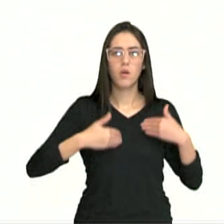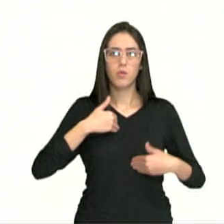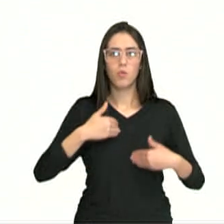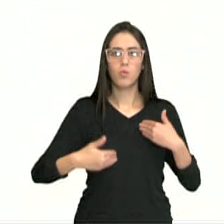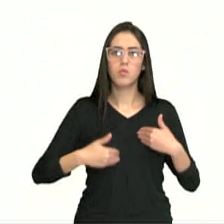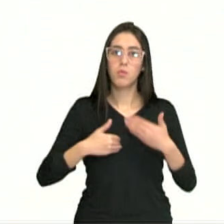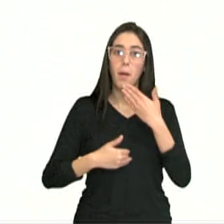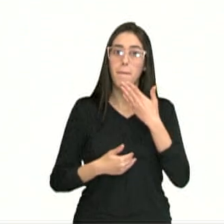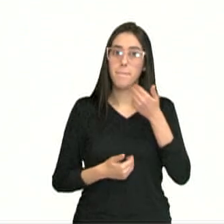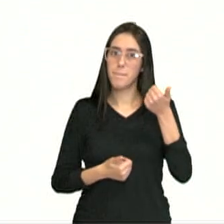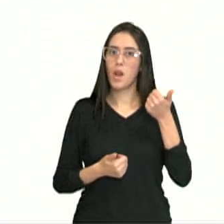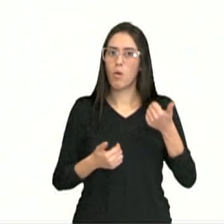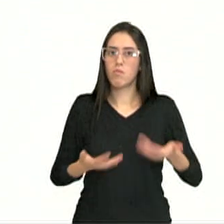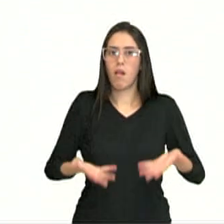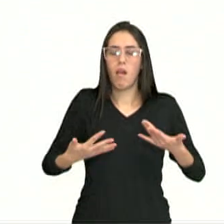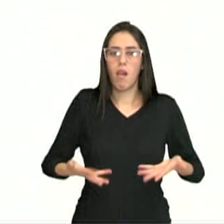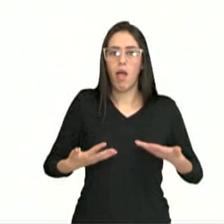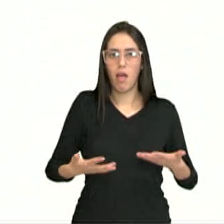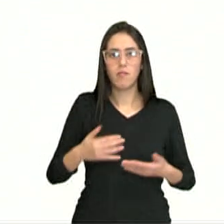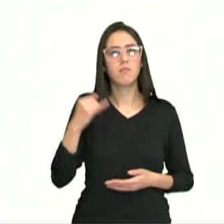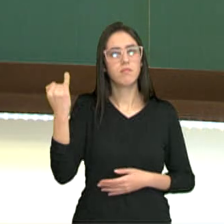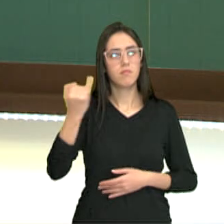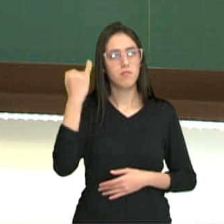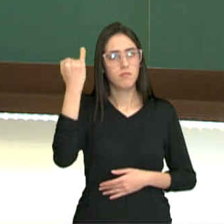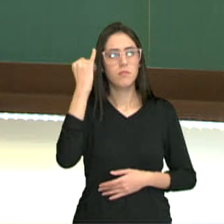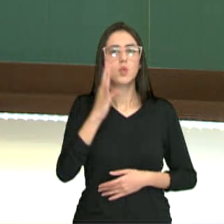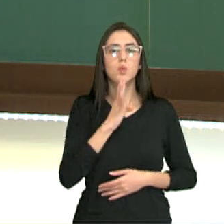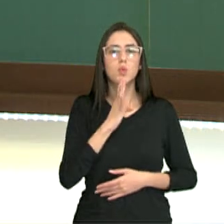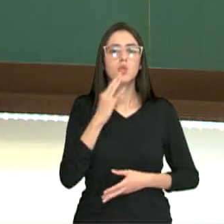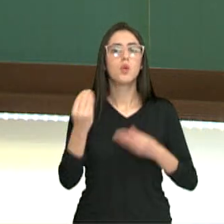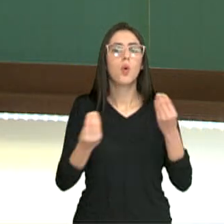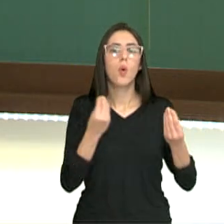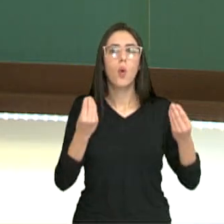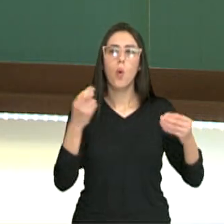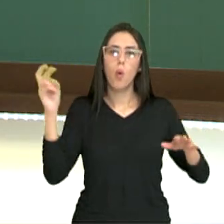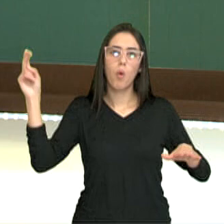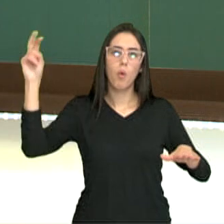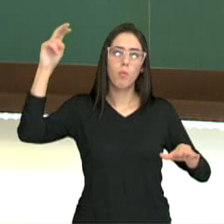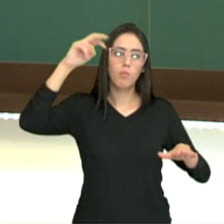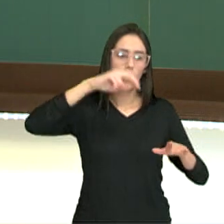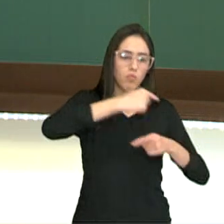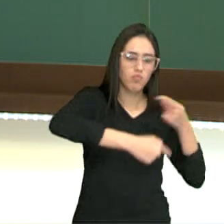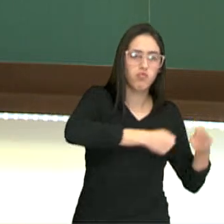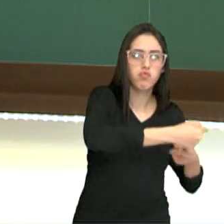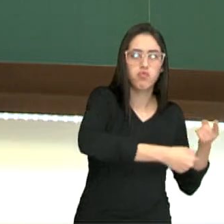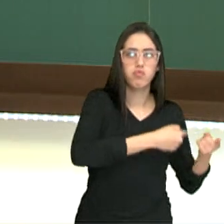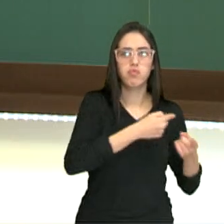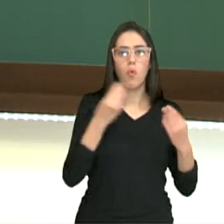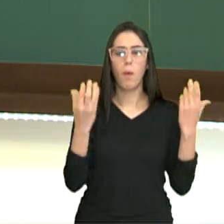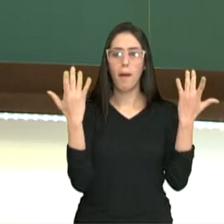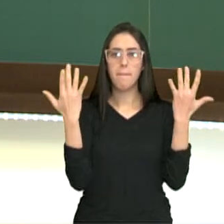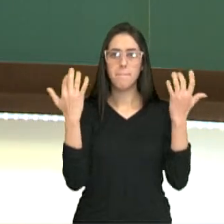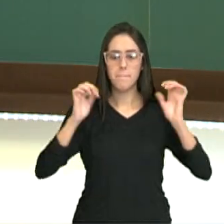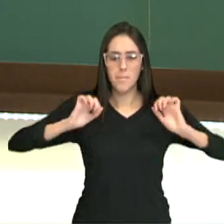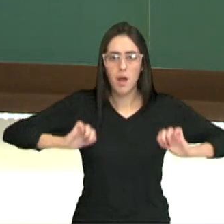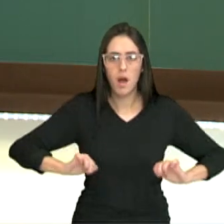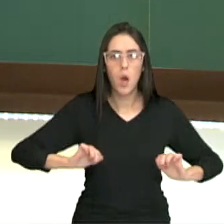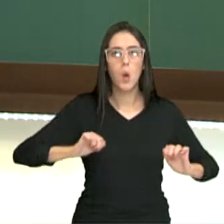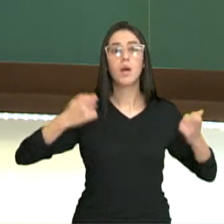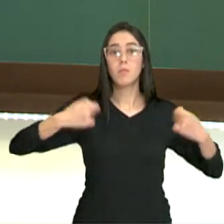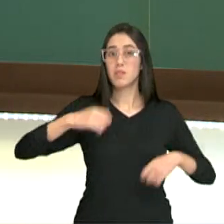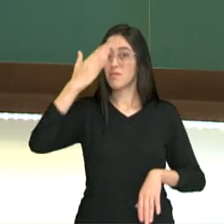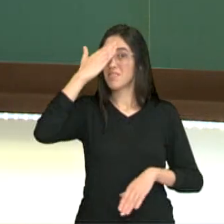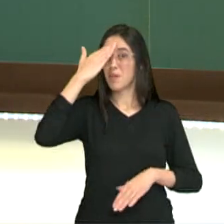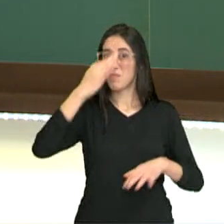mesmo, gente? Então, por isso a importância de saber cair, saber rolar, saber usar o apoio das mãos nessa queda, porque